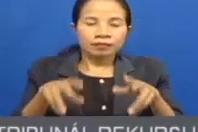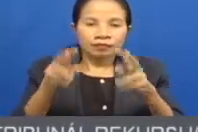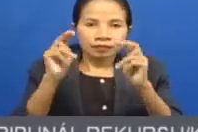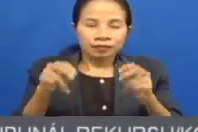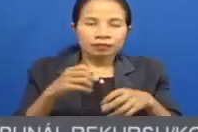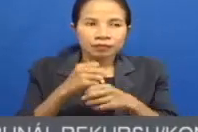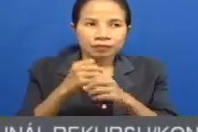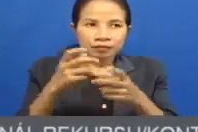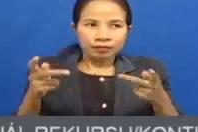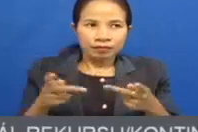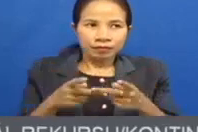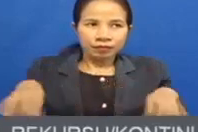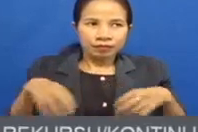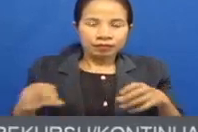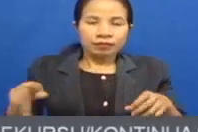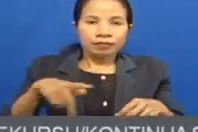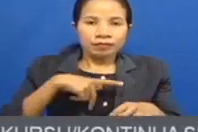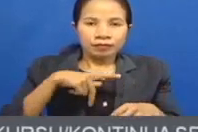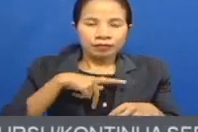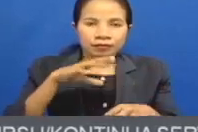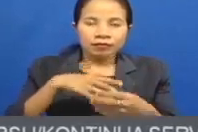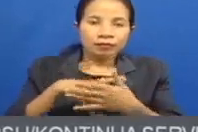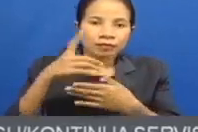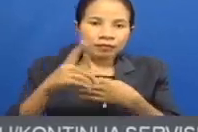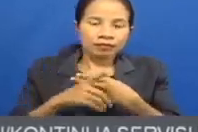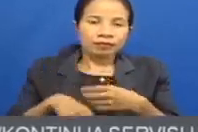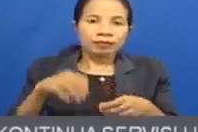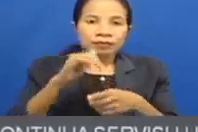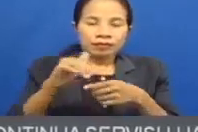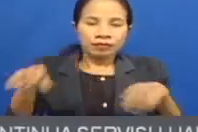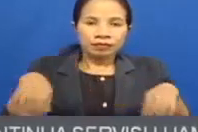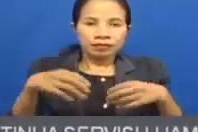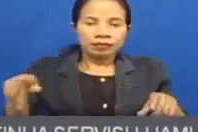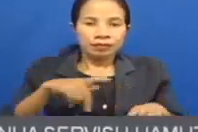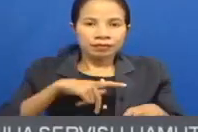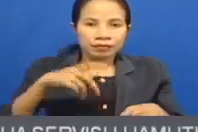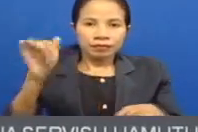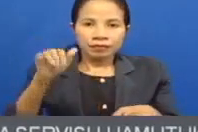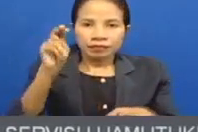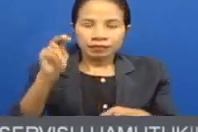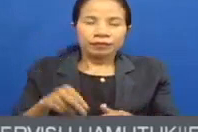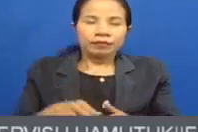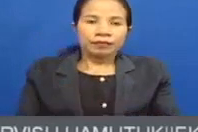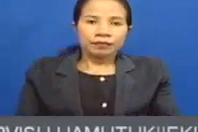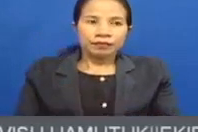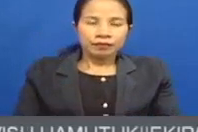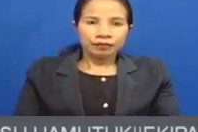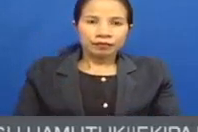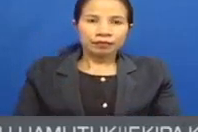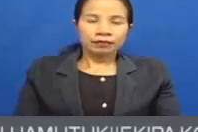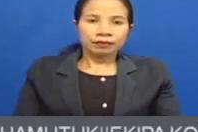precisa criar condição para investimento privado no desenvolve capacidade do setor privado siraniano. In a